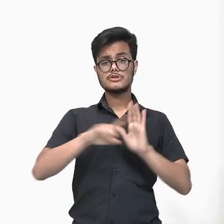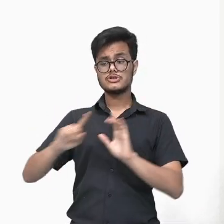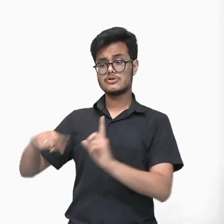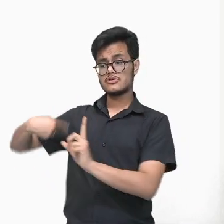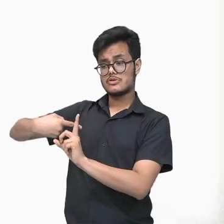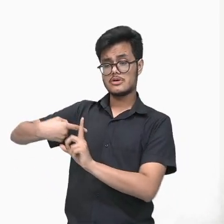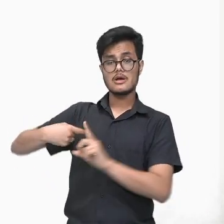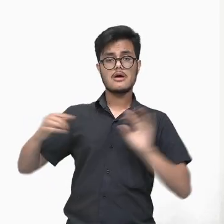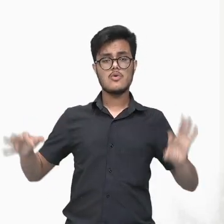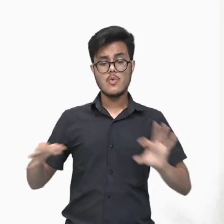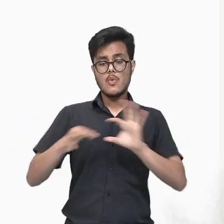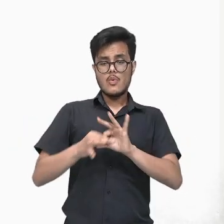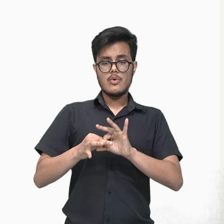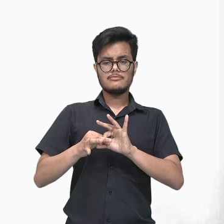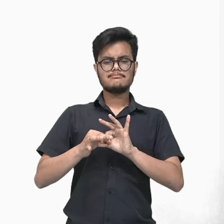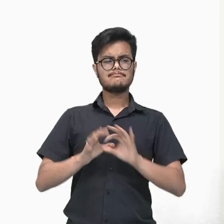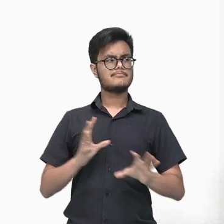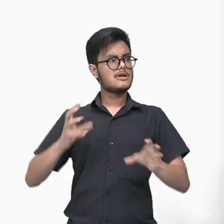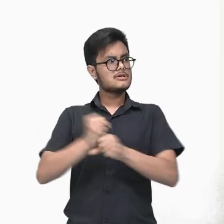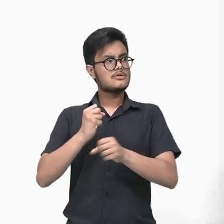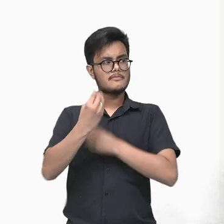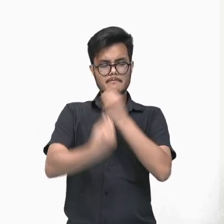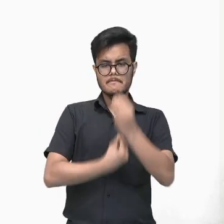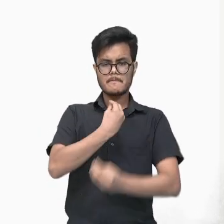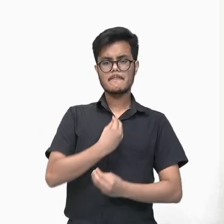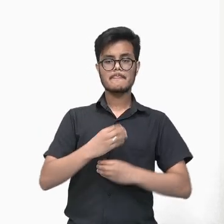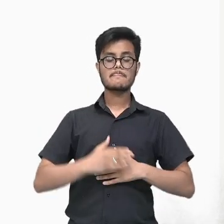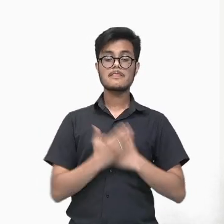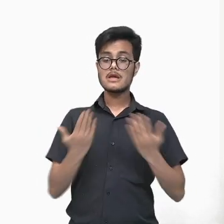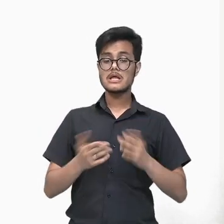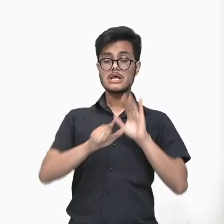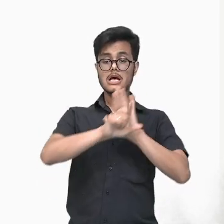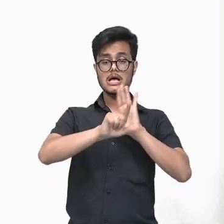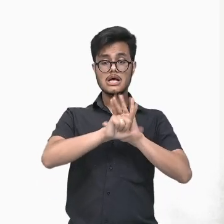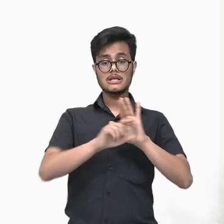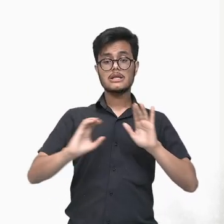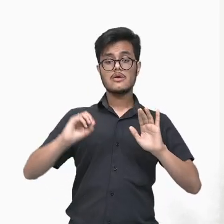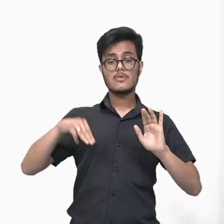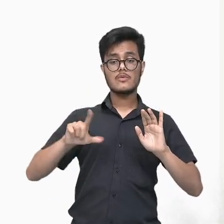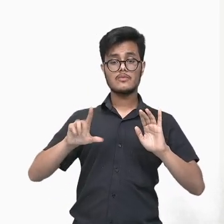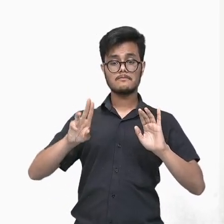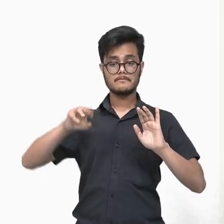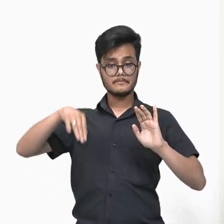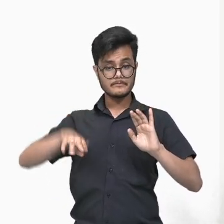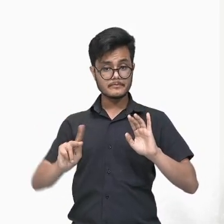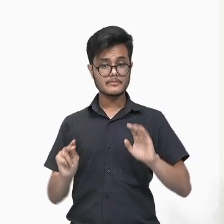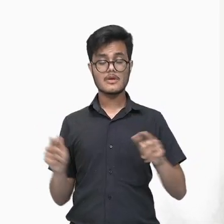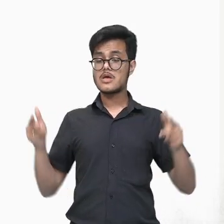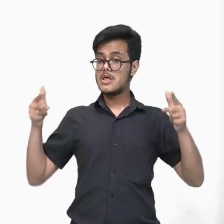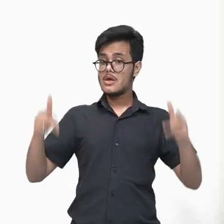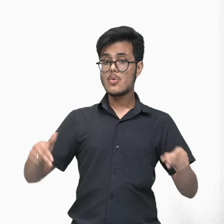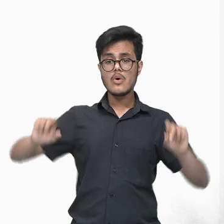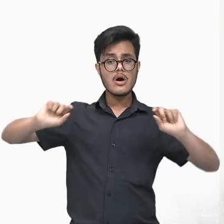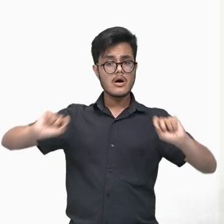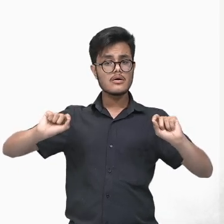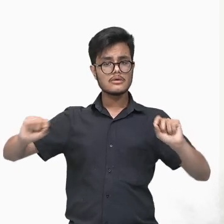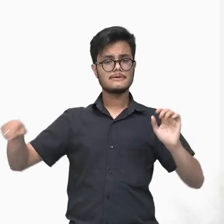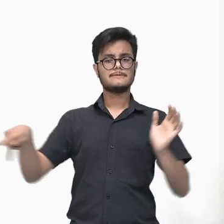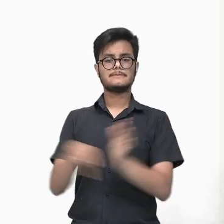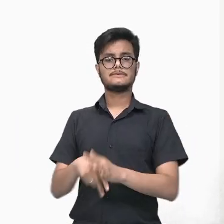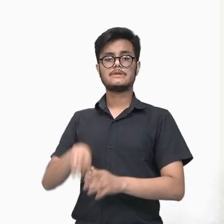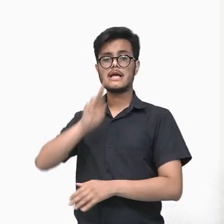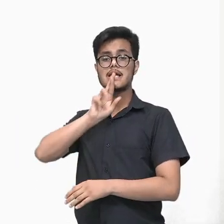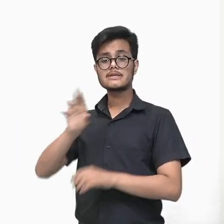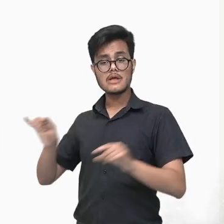elétricas. De acordo com essa lei, a força elétrica é proporcional ao produto